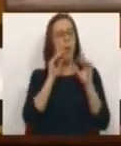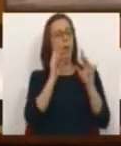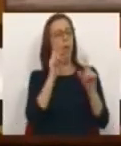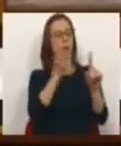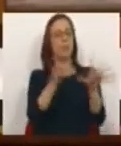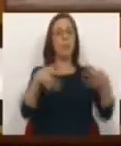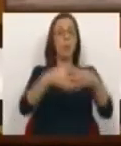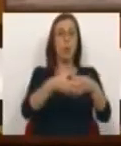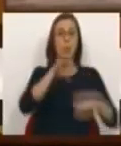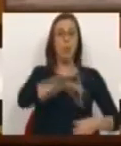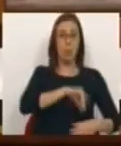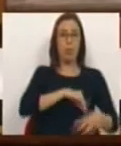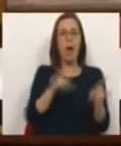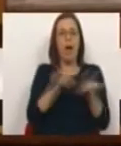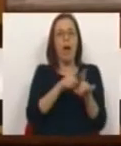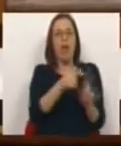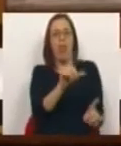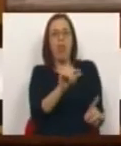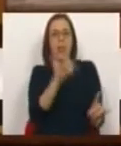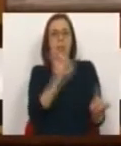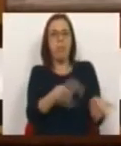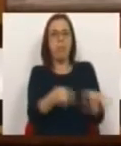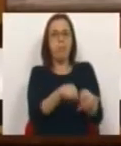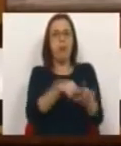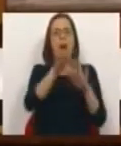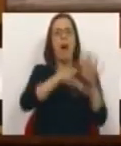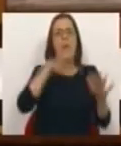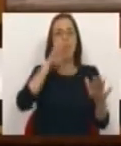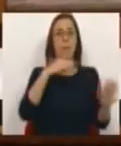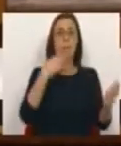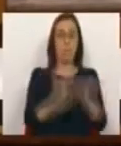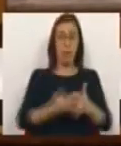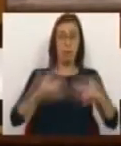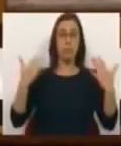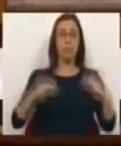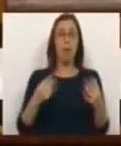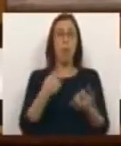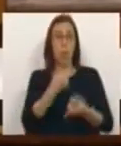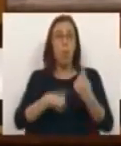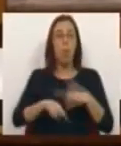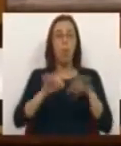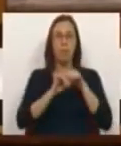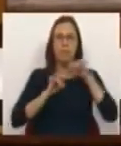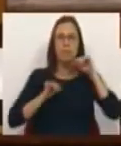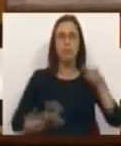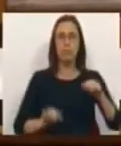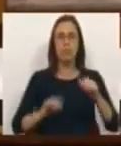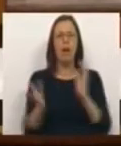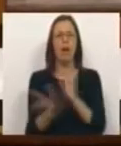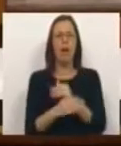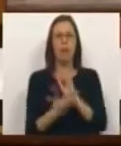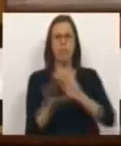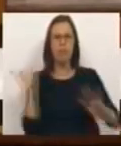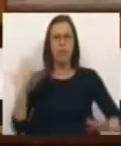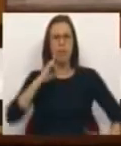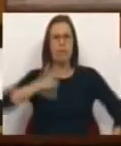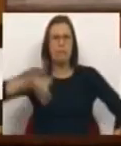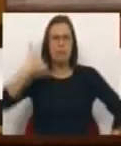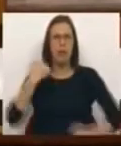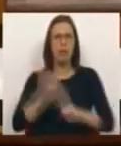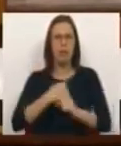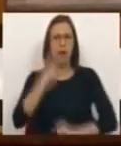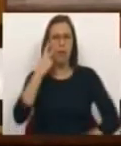bolseiros de investigação científica como mão de obra barata e precária, altamente qualificada, roubando-lhes direitos fundamentais no trabalho